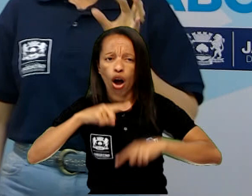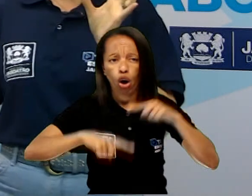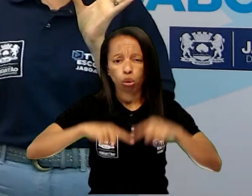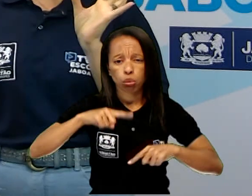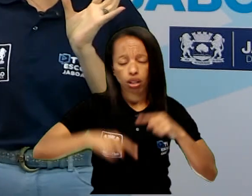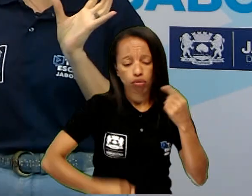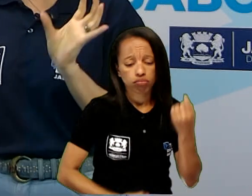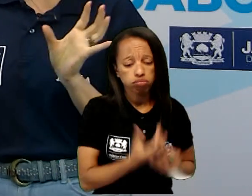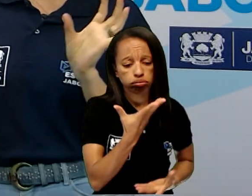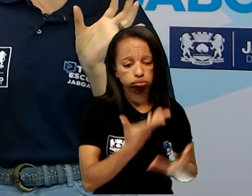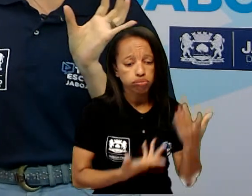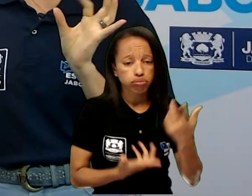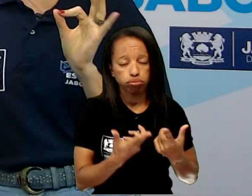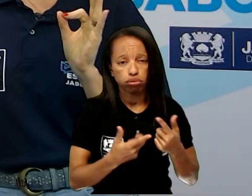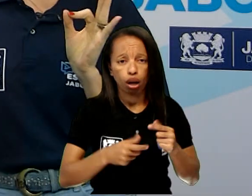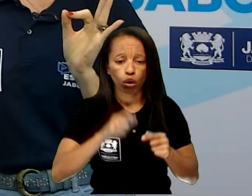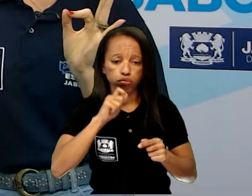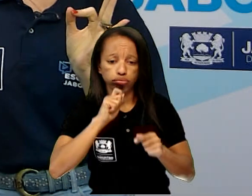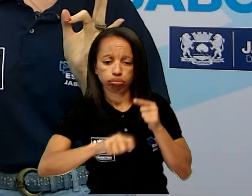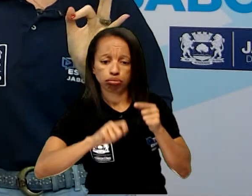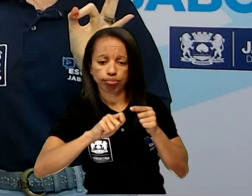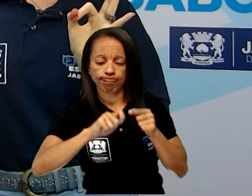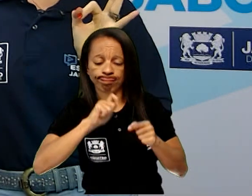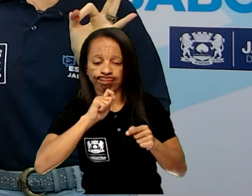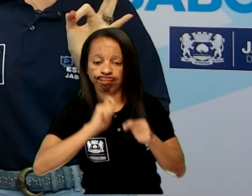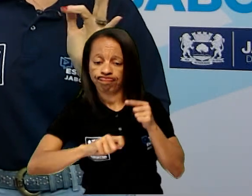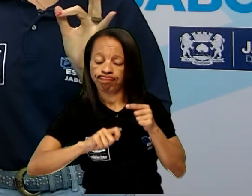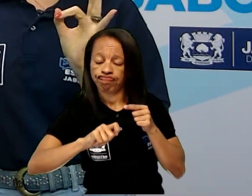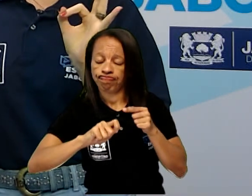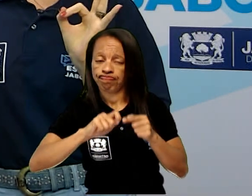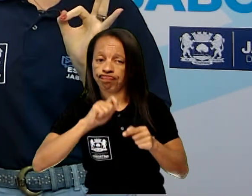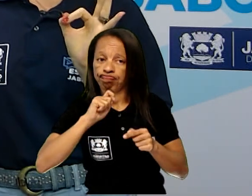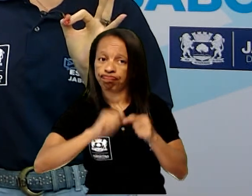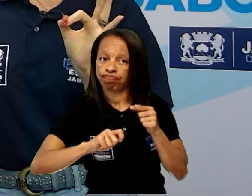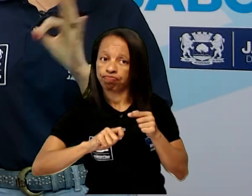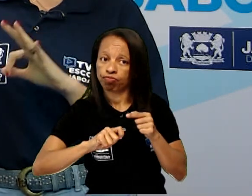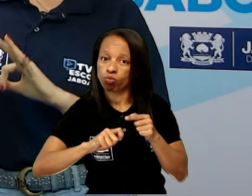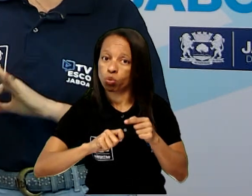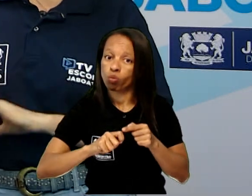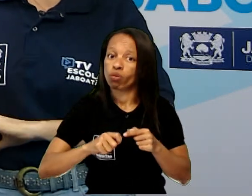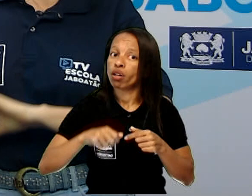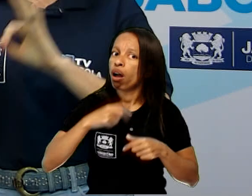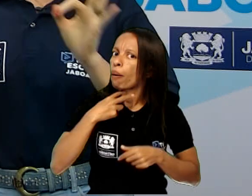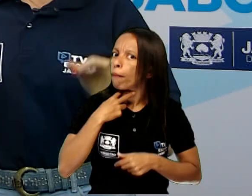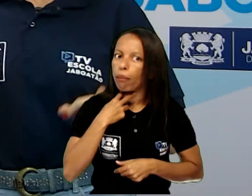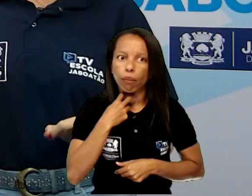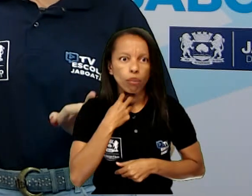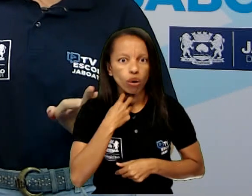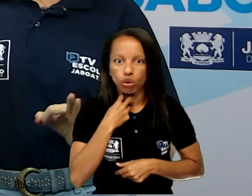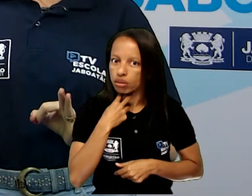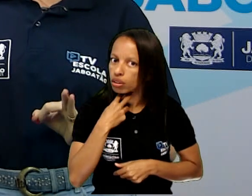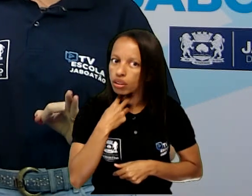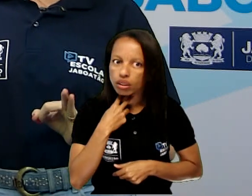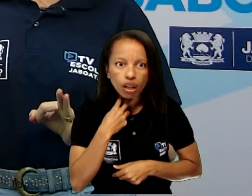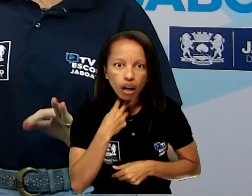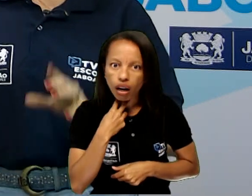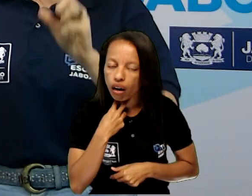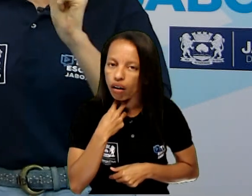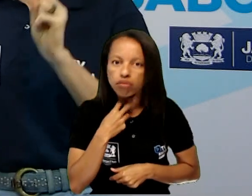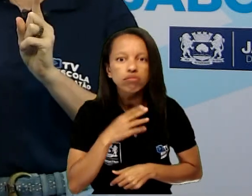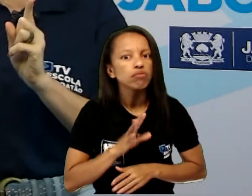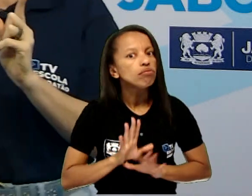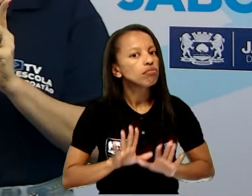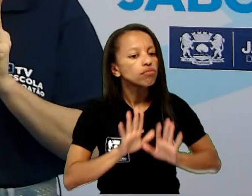inflamáveis, palito de fósforo. Olha, eu já tive experiência de gente que botou fogo na casa com palito de fósforo.